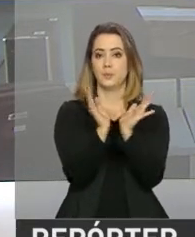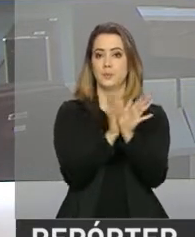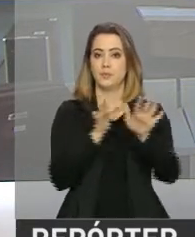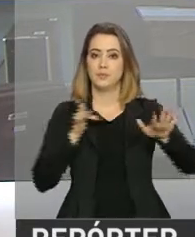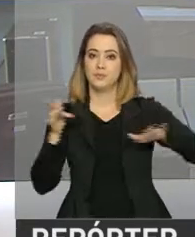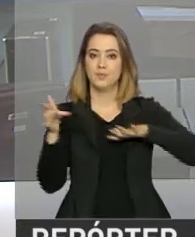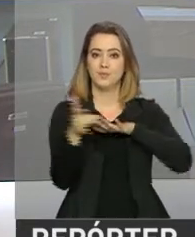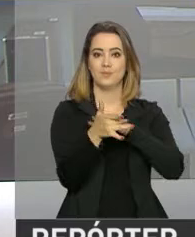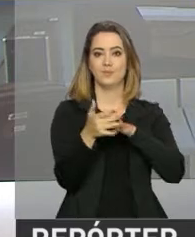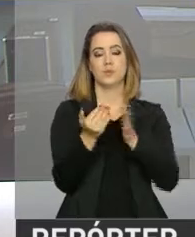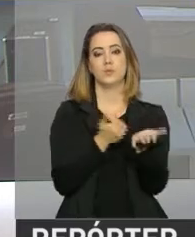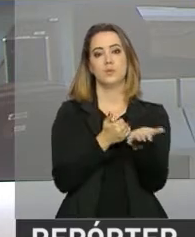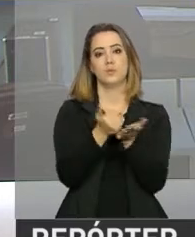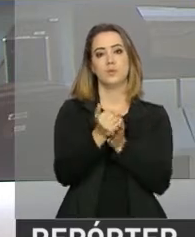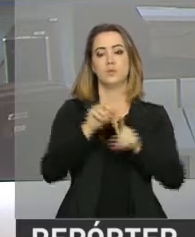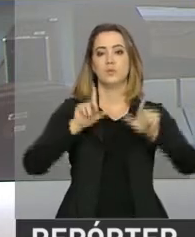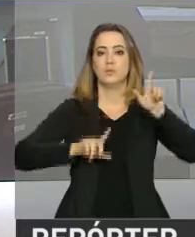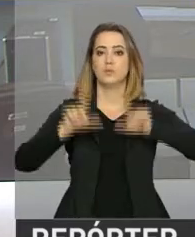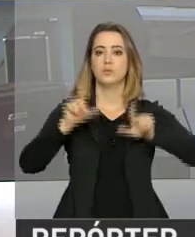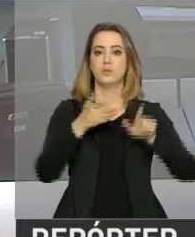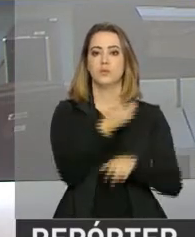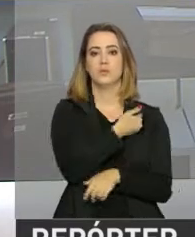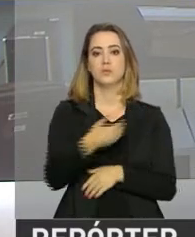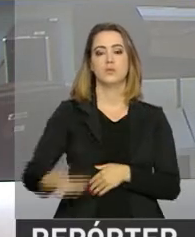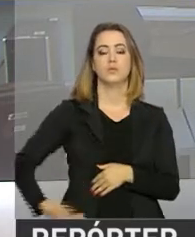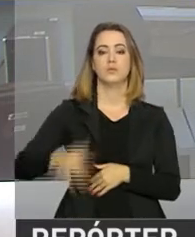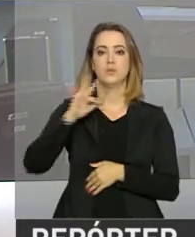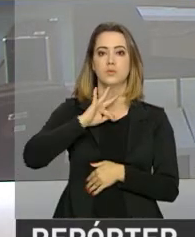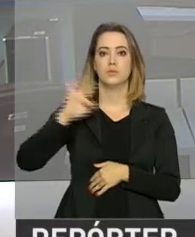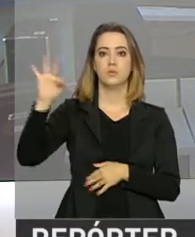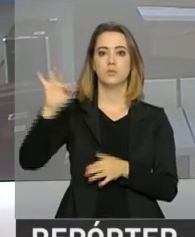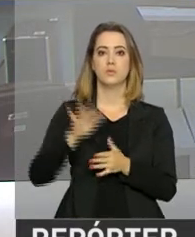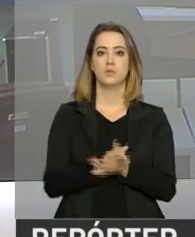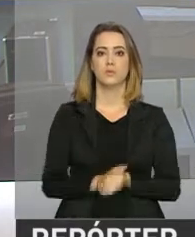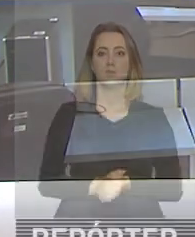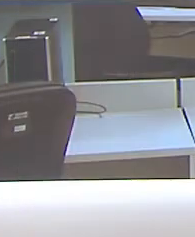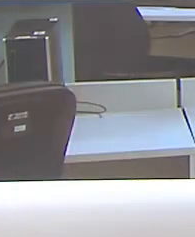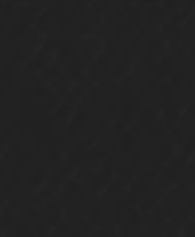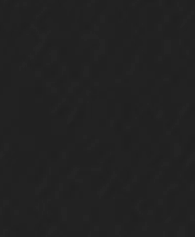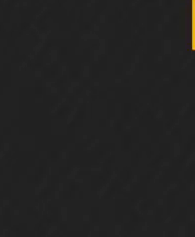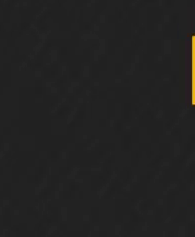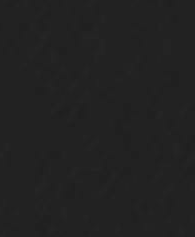redes sociais continue com a gente ele br a tv do governo federal